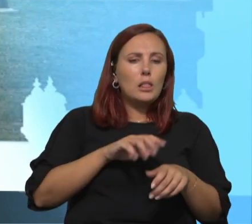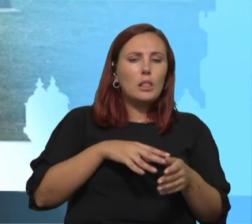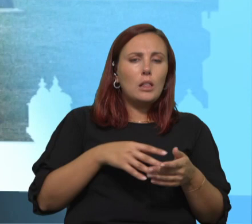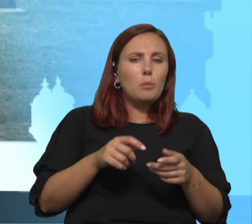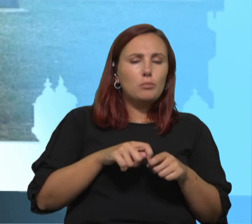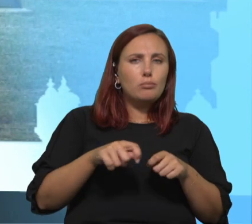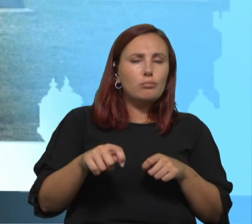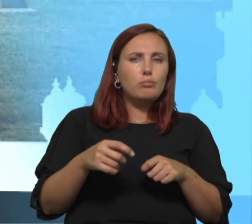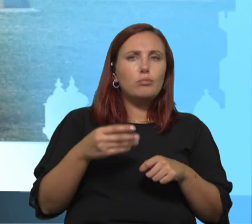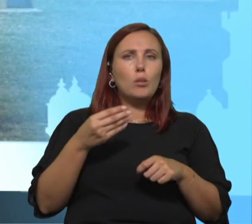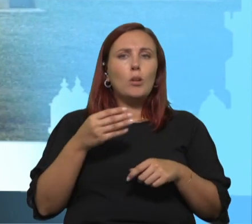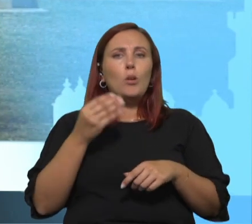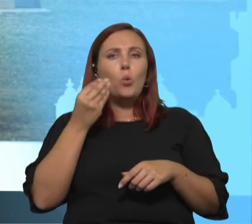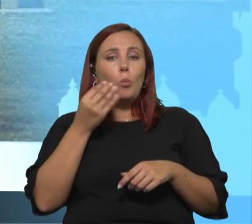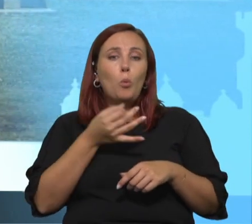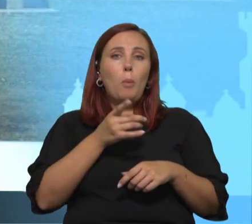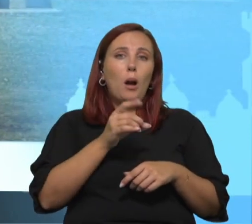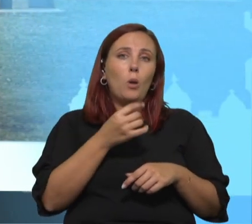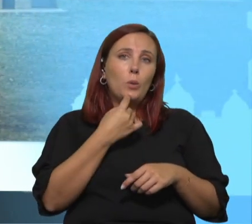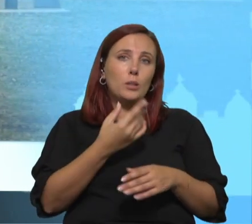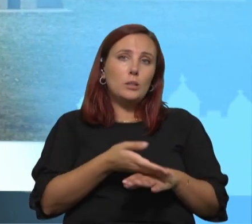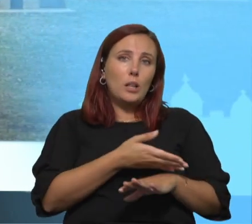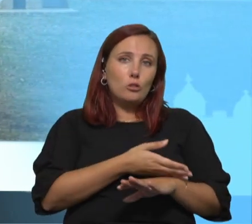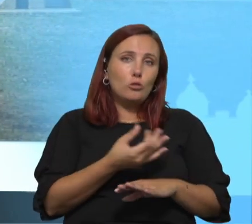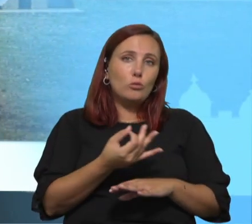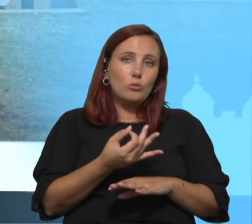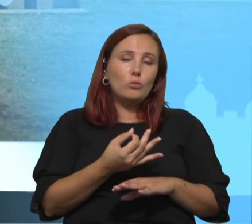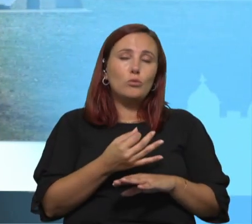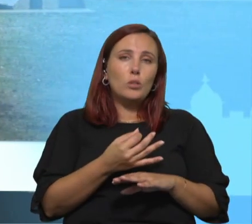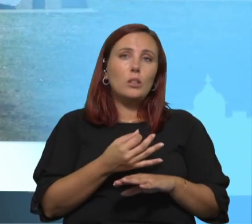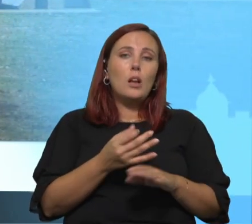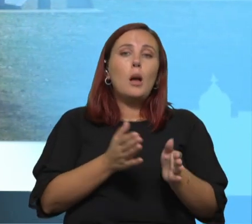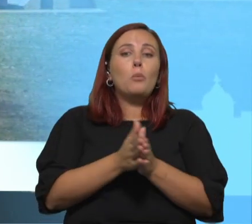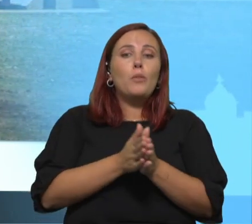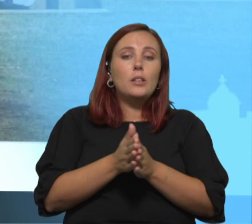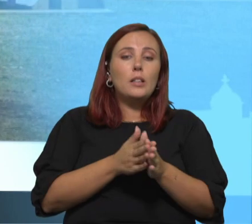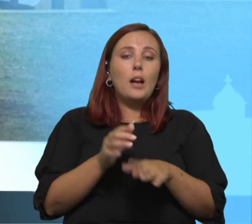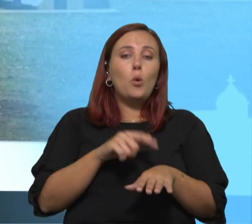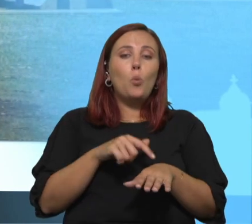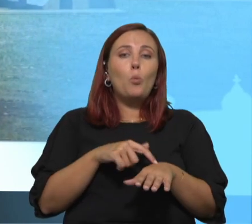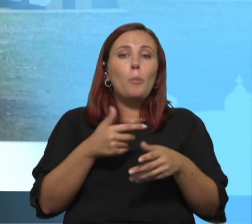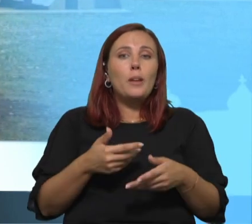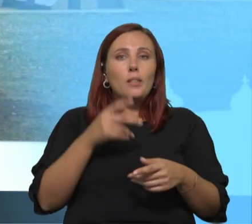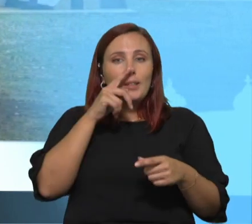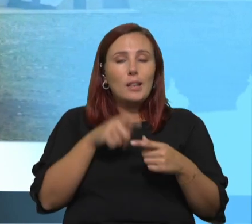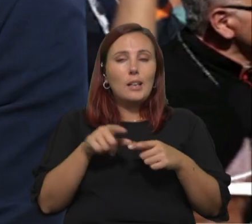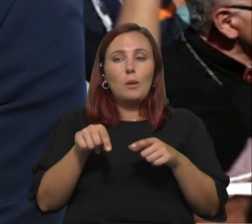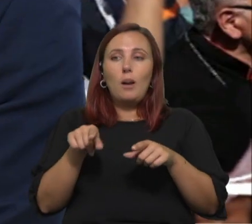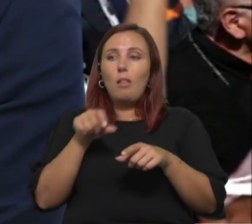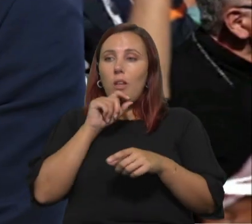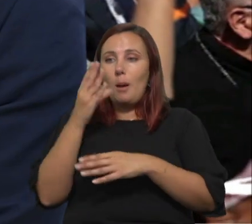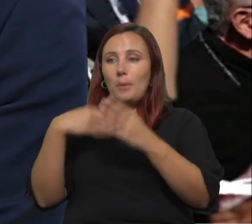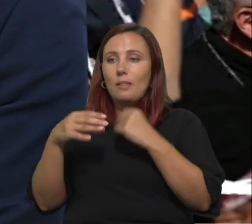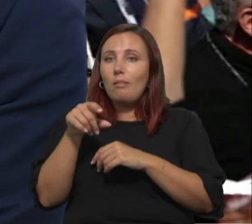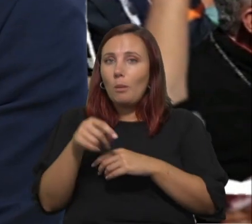como dizia Paulo Campino, também a potencialidade do momento de recreio como momento educativo? Paulo, mas na verdade eu acho